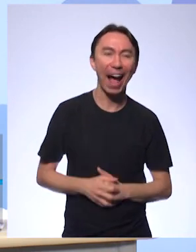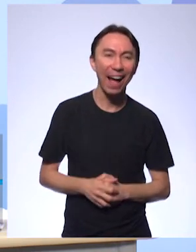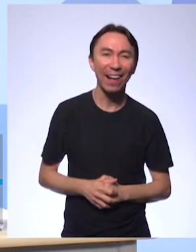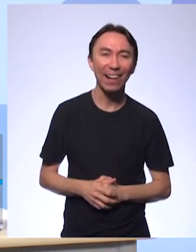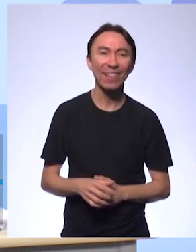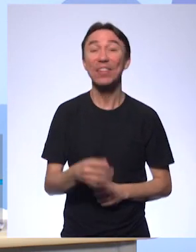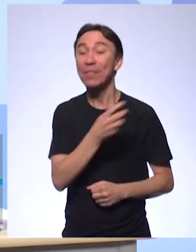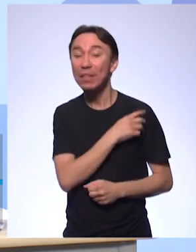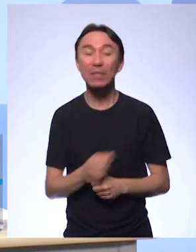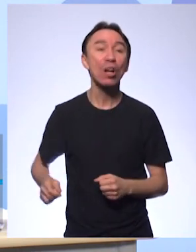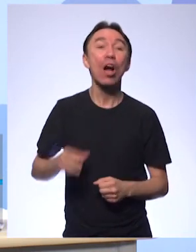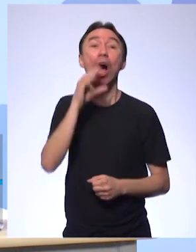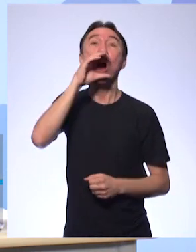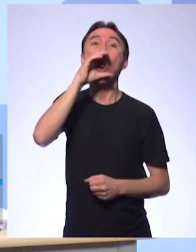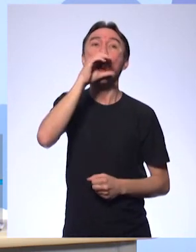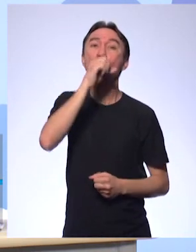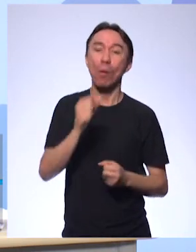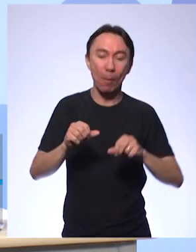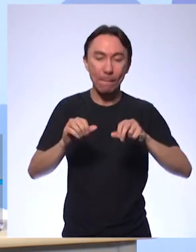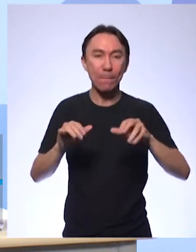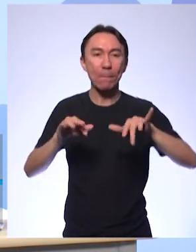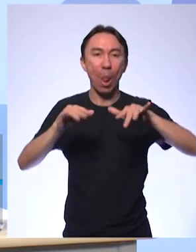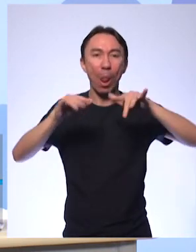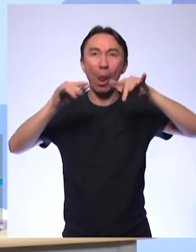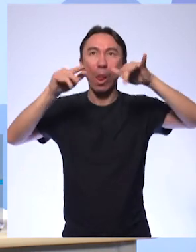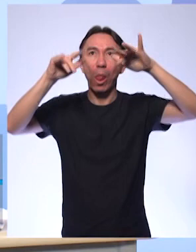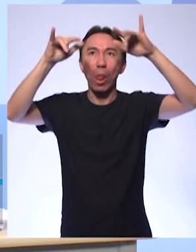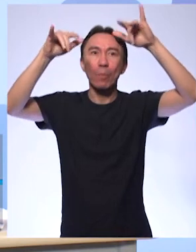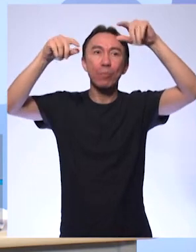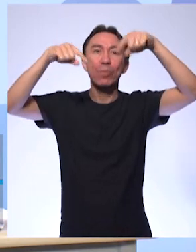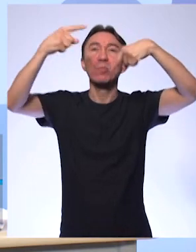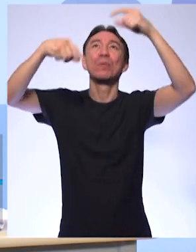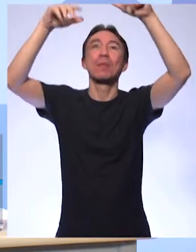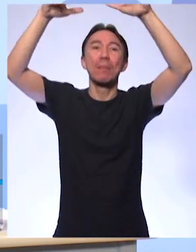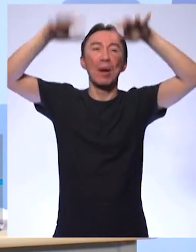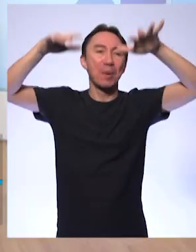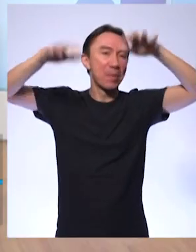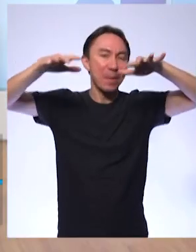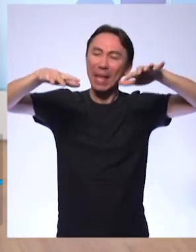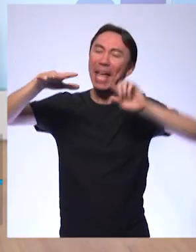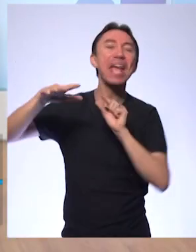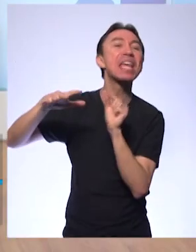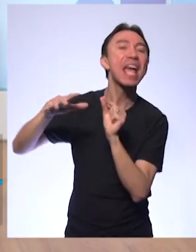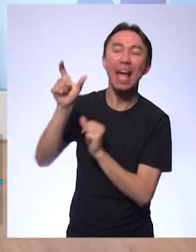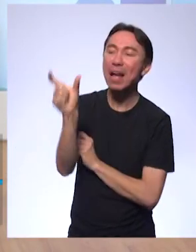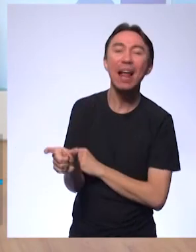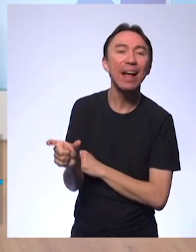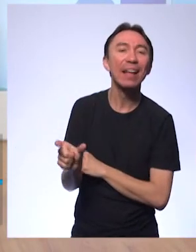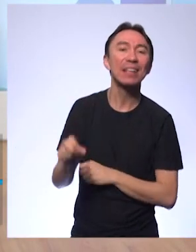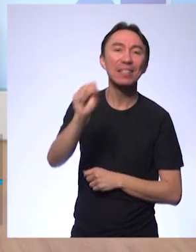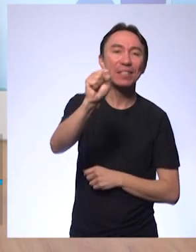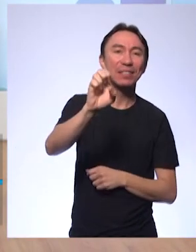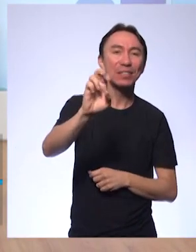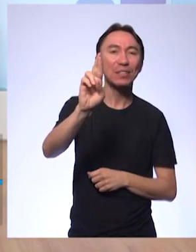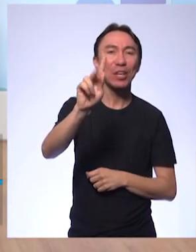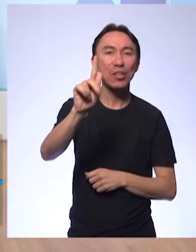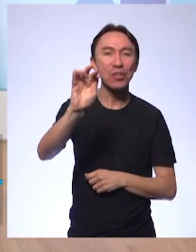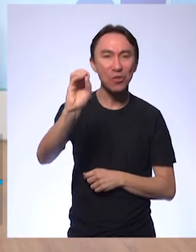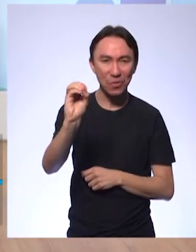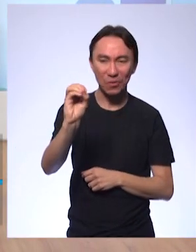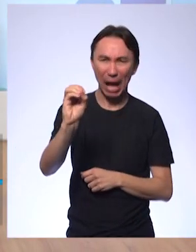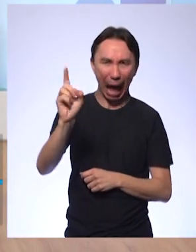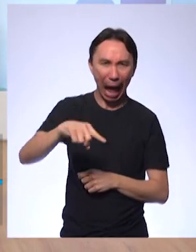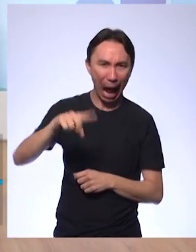com o calor e desce com a chuva. Quem é essa pessoa? Quem é o Sérgio. É o Sérgio. Ele não falou nada de São Pedro, não, né? Não, Tá, São Pedro